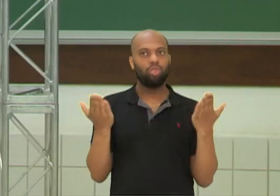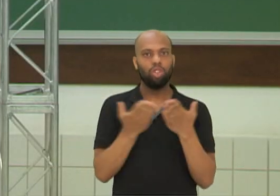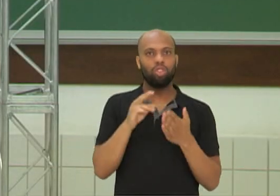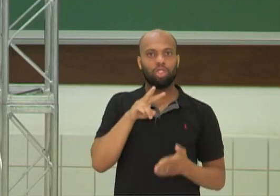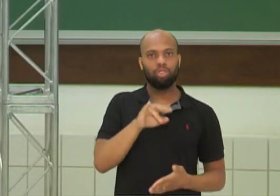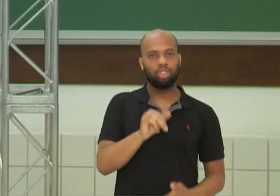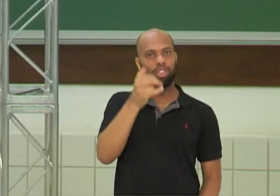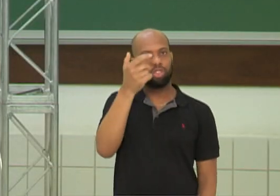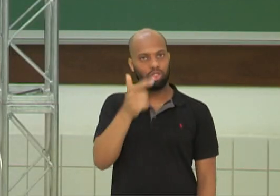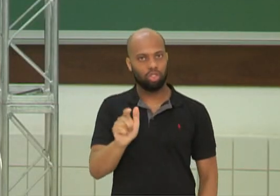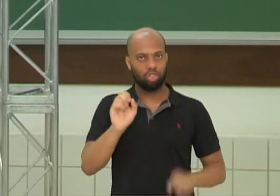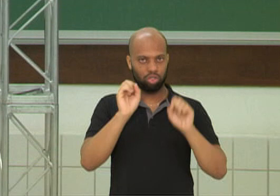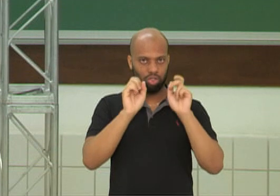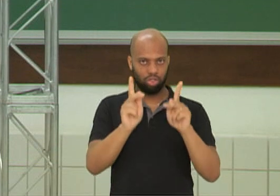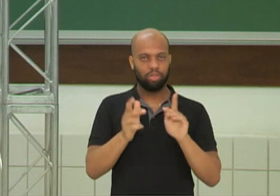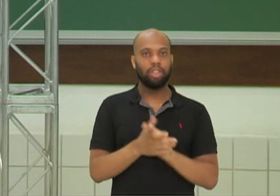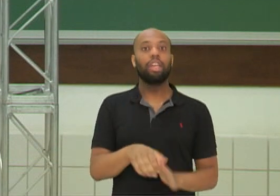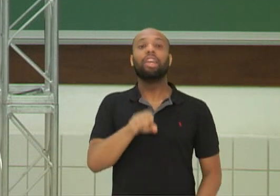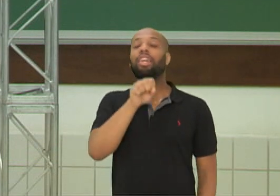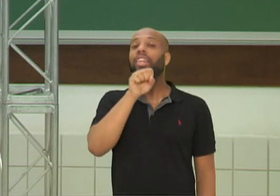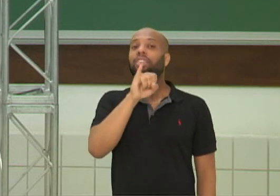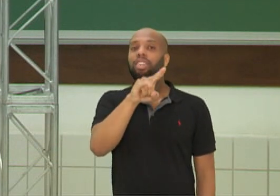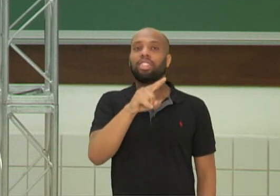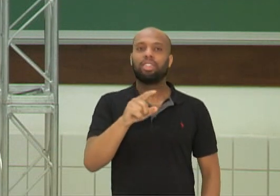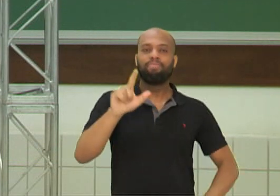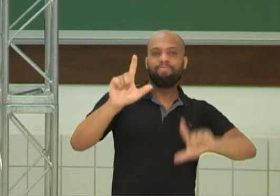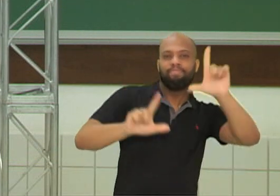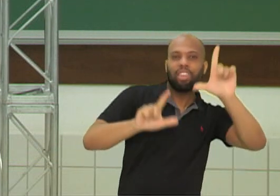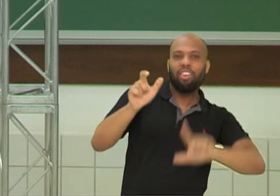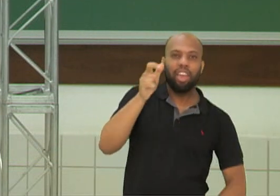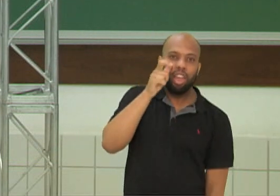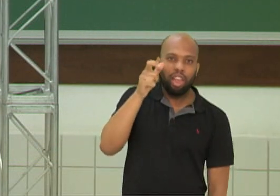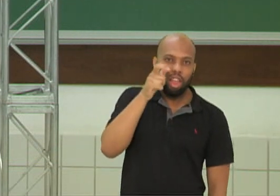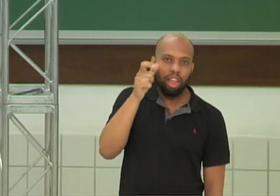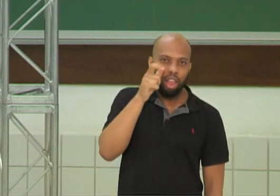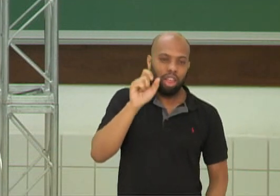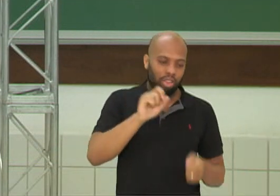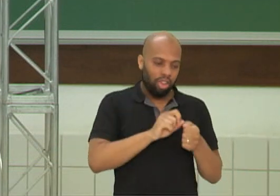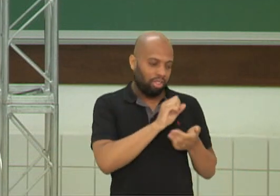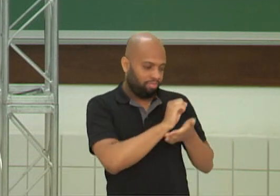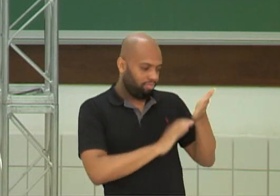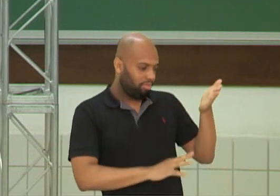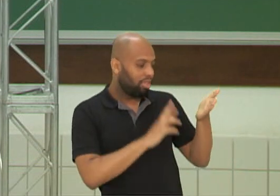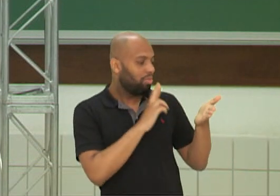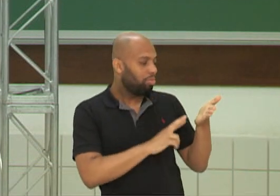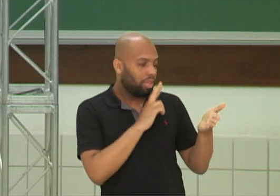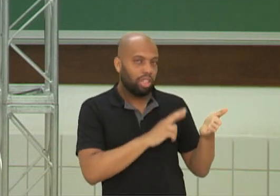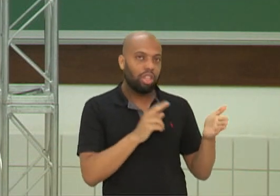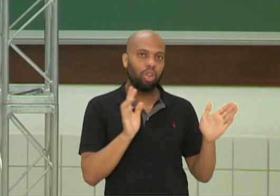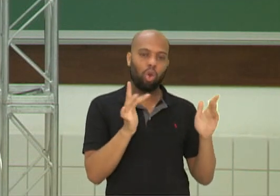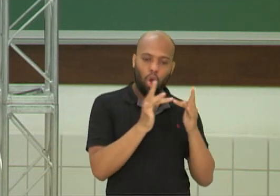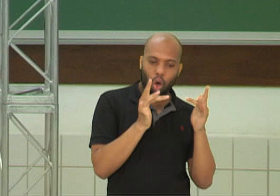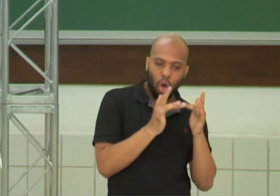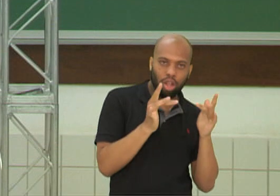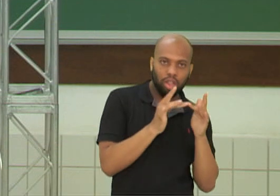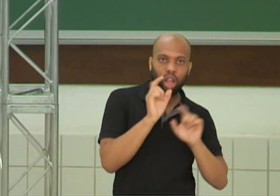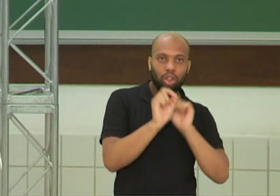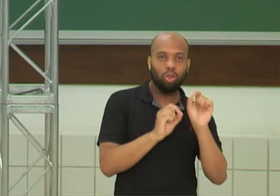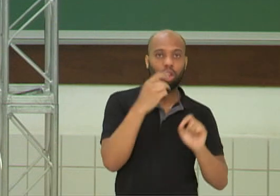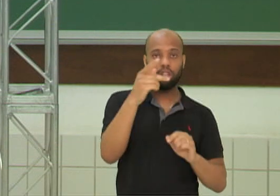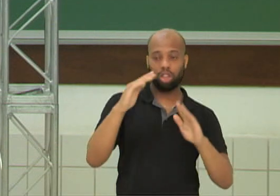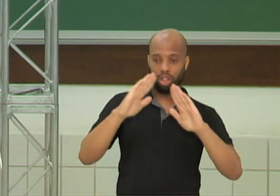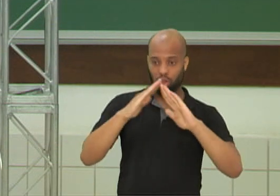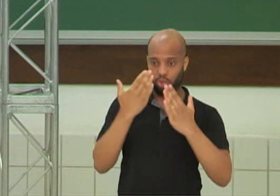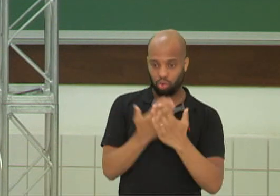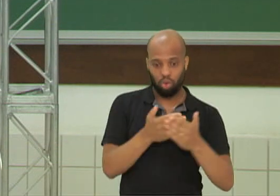aqui. Beleza? Se você está pela TV aberta, resolvendo a atividade com a gente, não deixe de entrar em contato com a sua escola